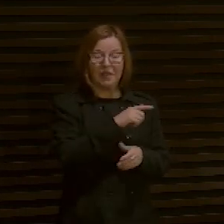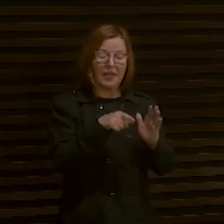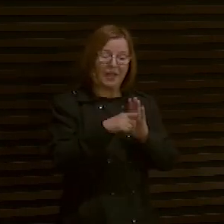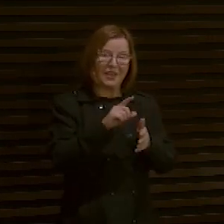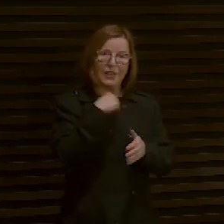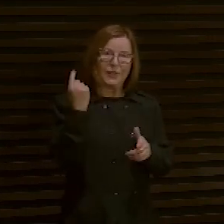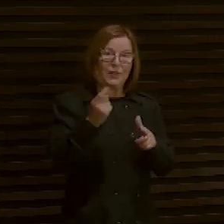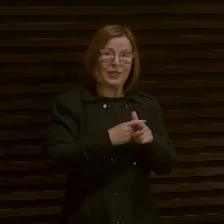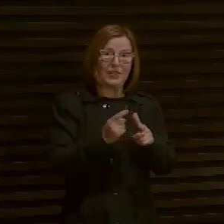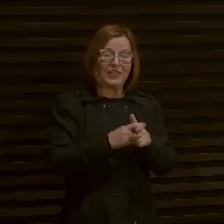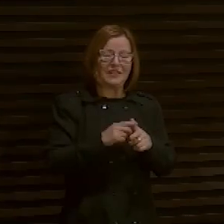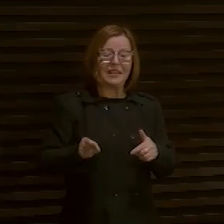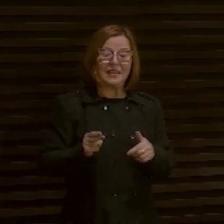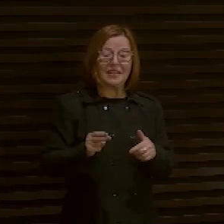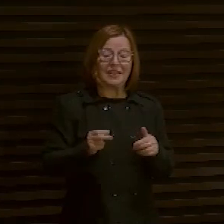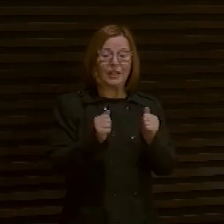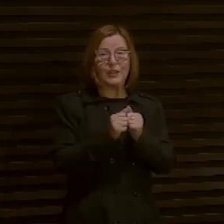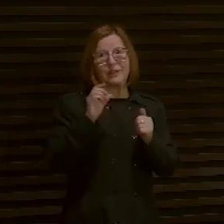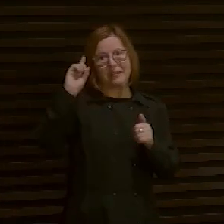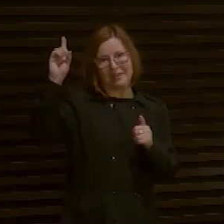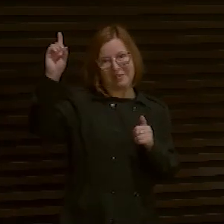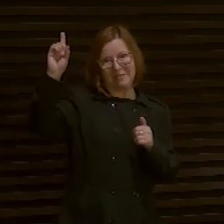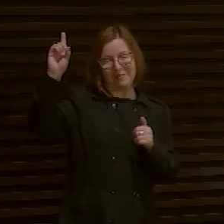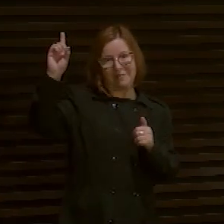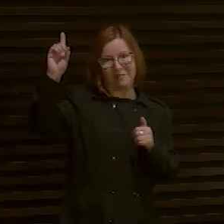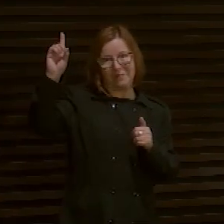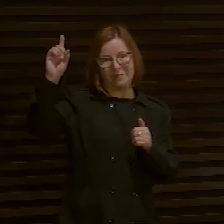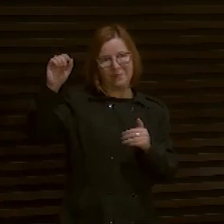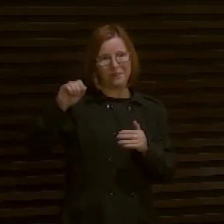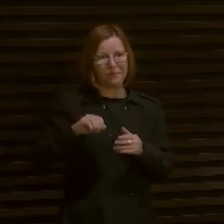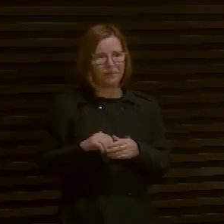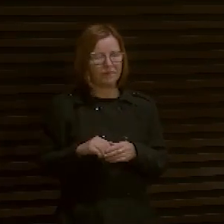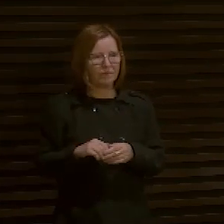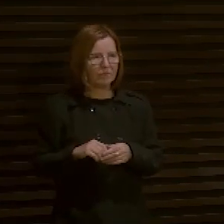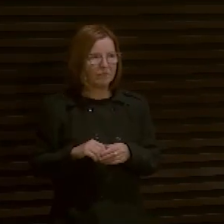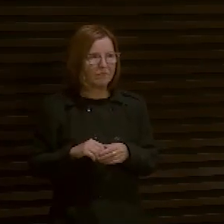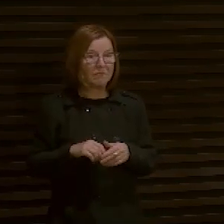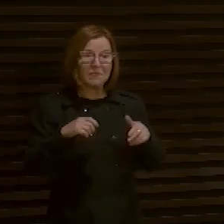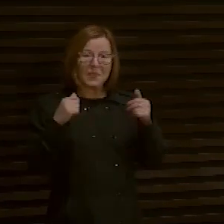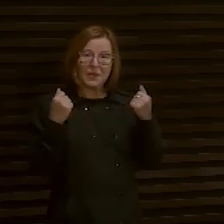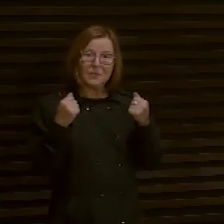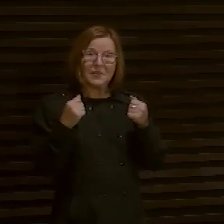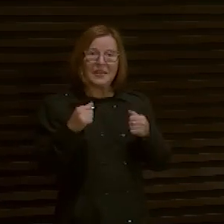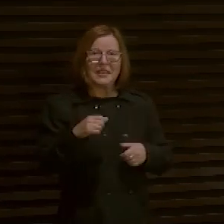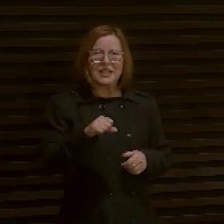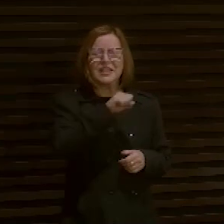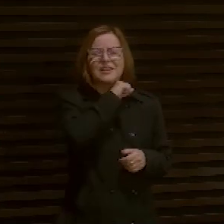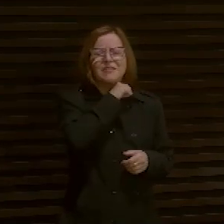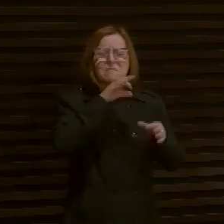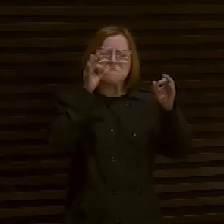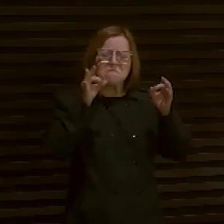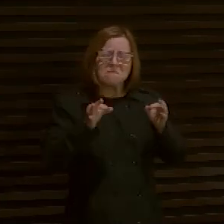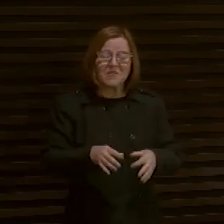O homem não podia mais se reconciliar com o Pai. Era necessário um sacrifício perfeito e